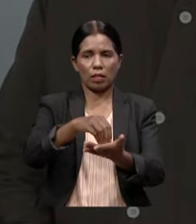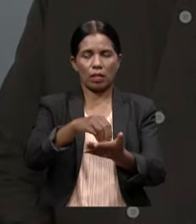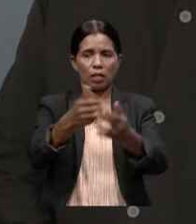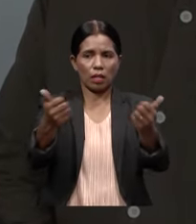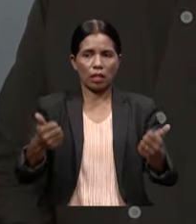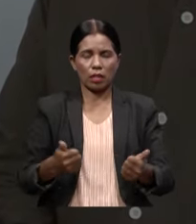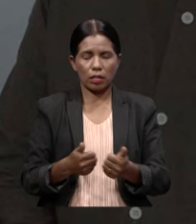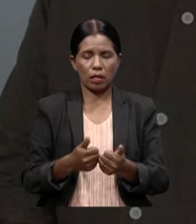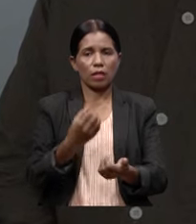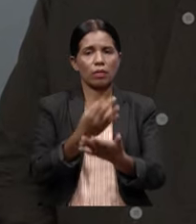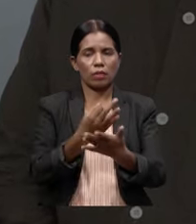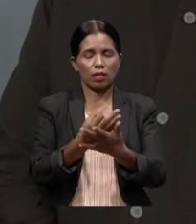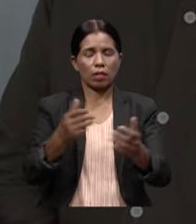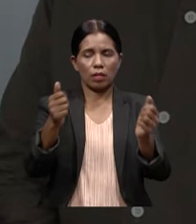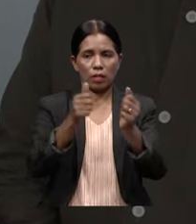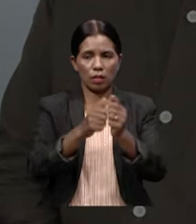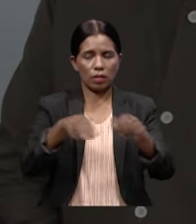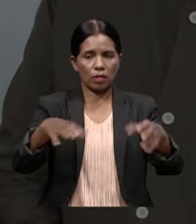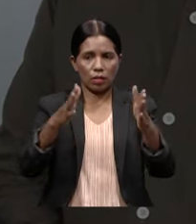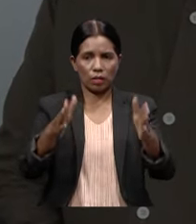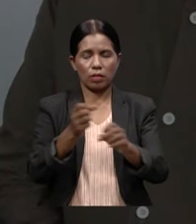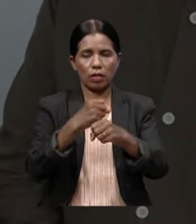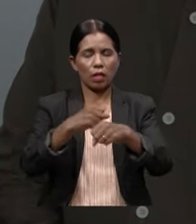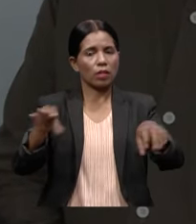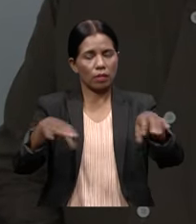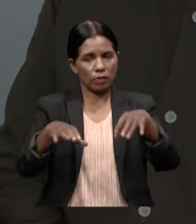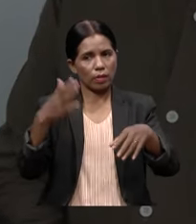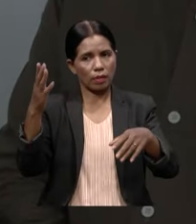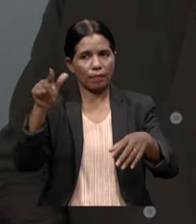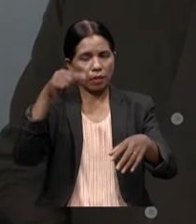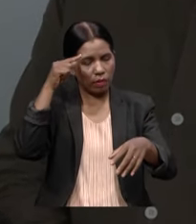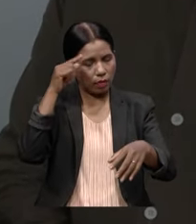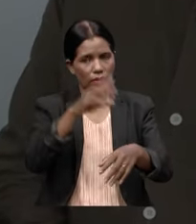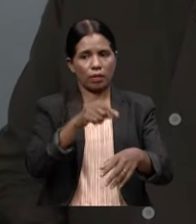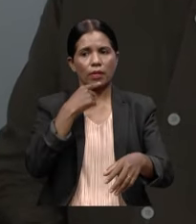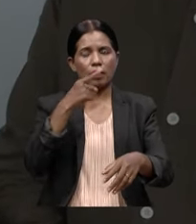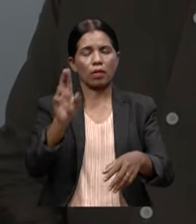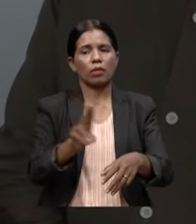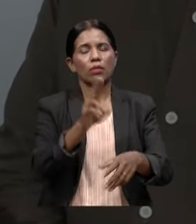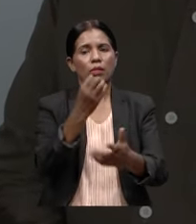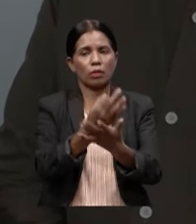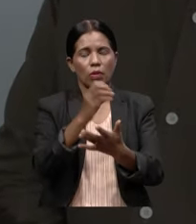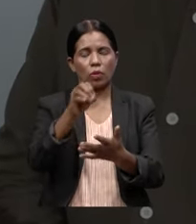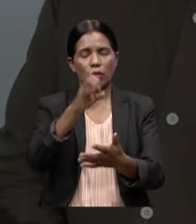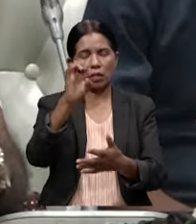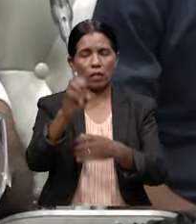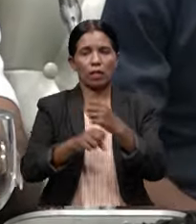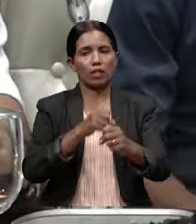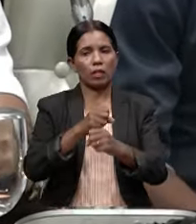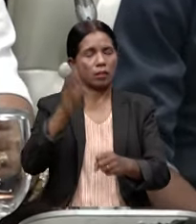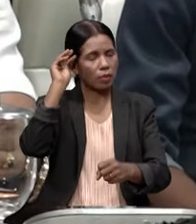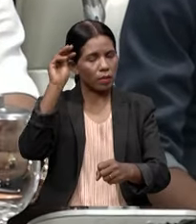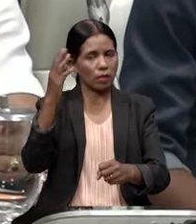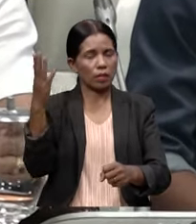né tal funcionário rua maca alô serviço é nova. Governante ne sublinha execução orçamento geral estado e a ministério